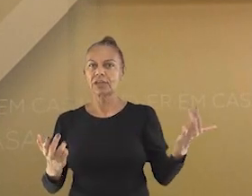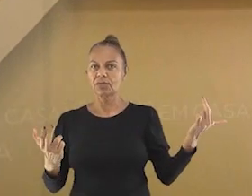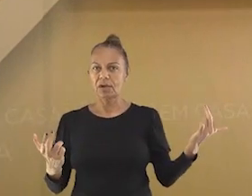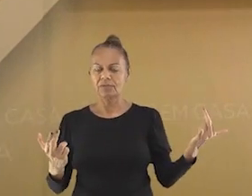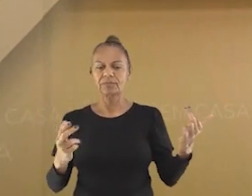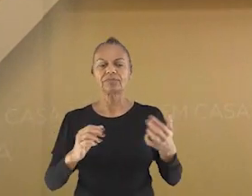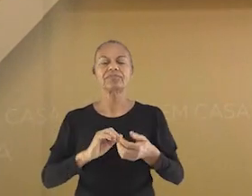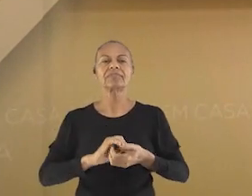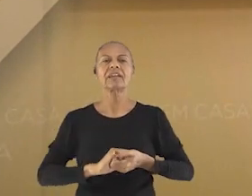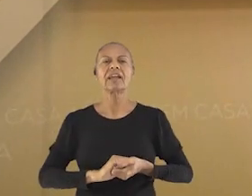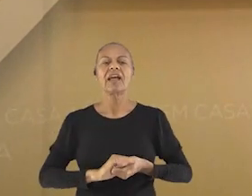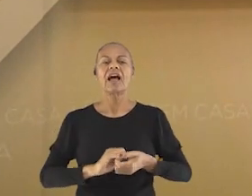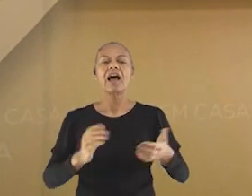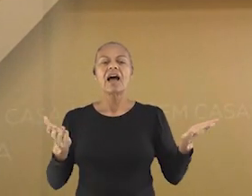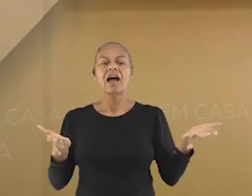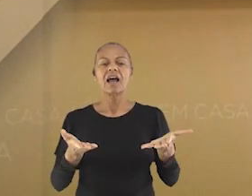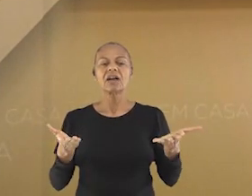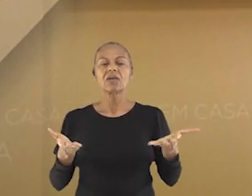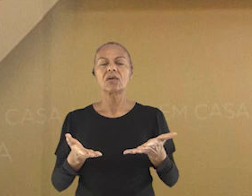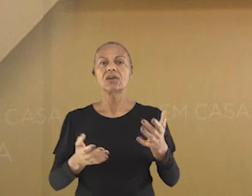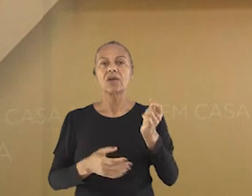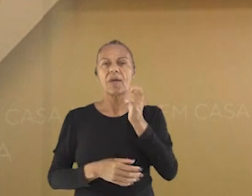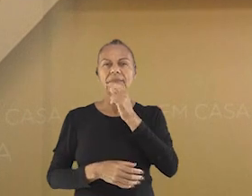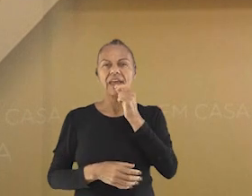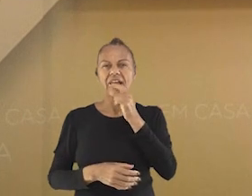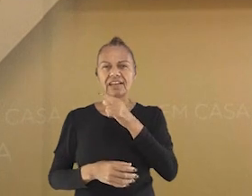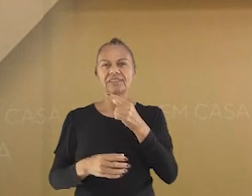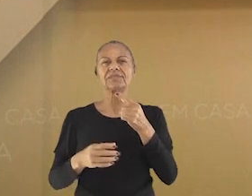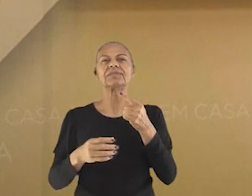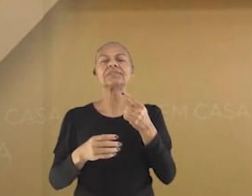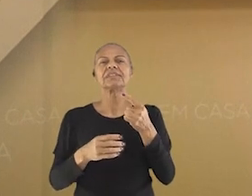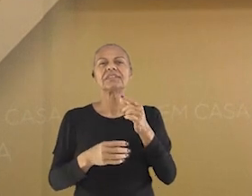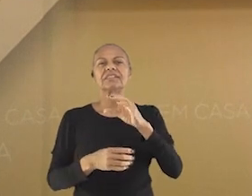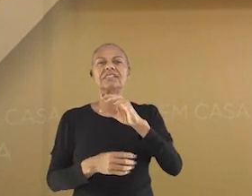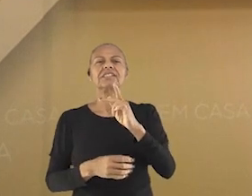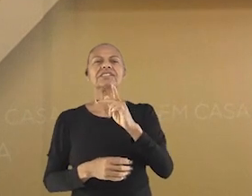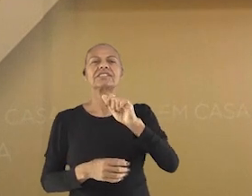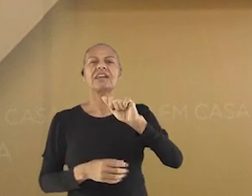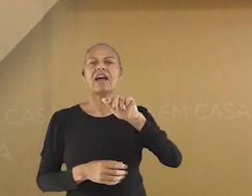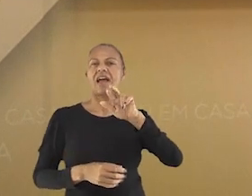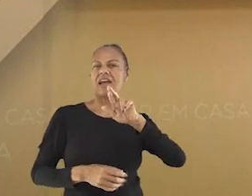rural. Agora faremos a análise de uma charge.